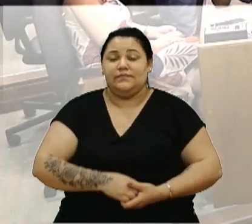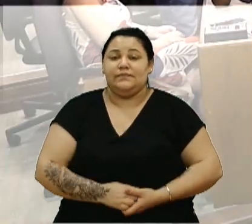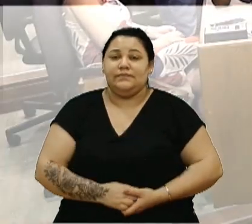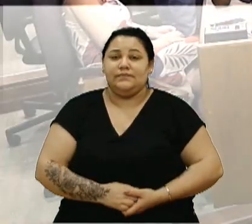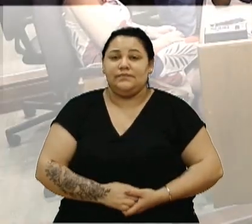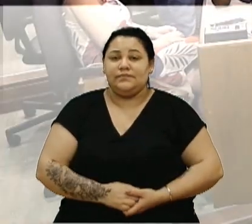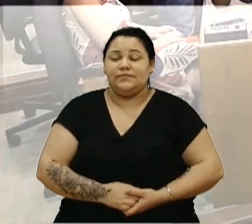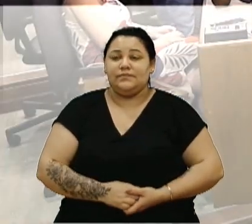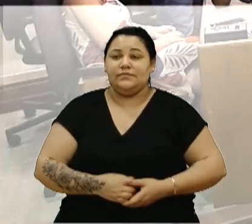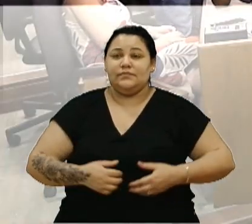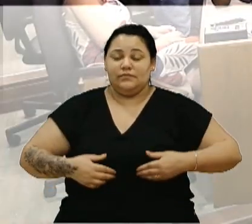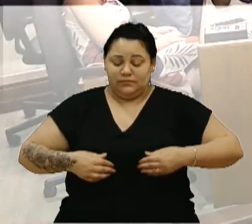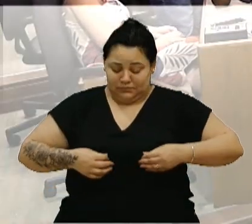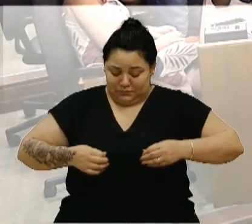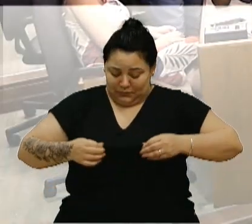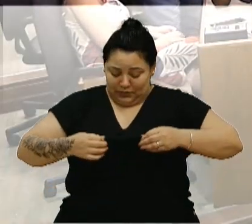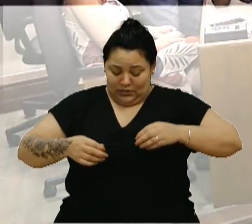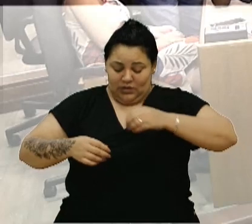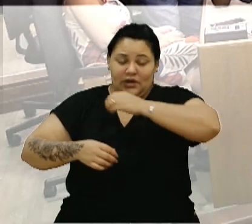Declaração de voto, vereador Cadori.